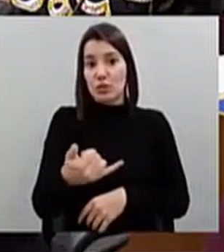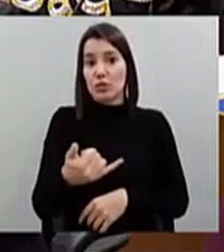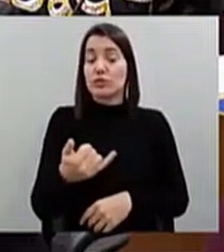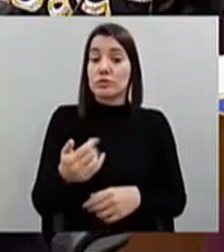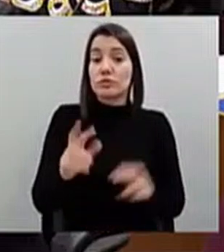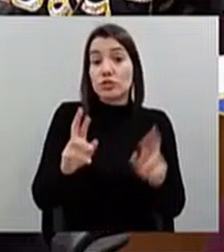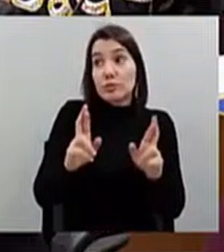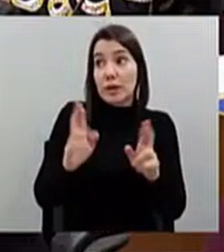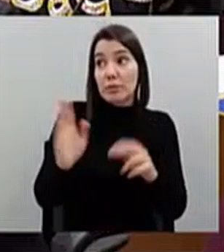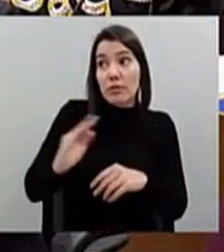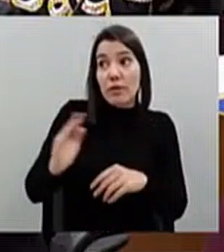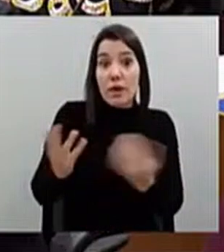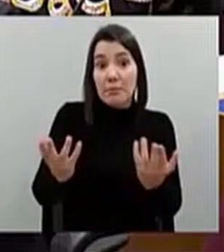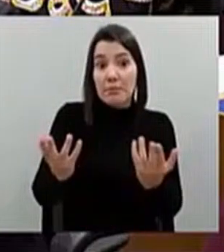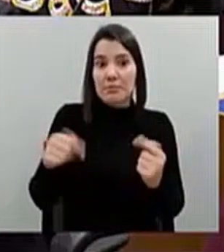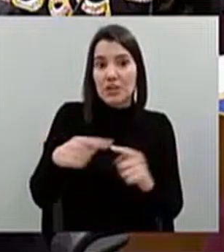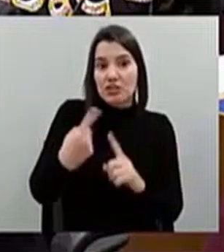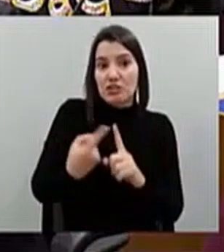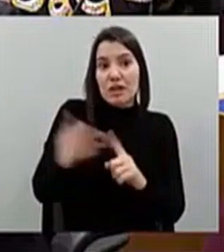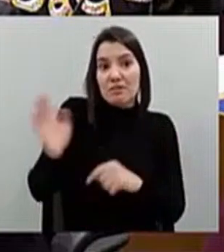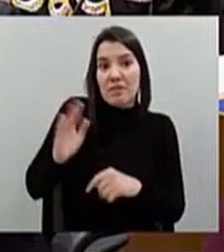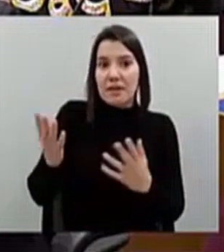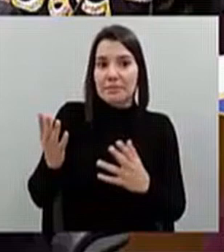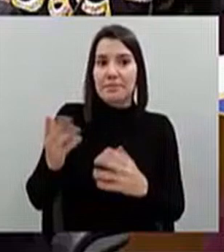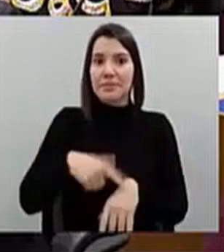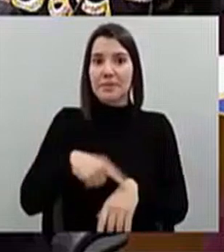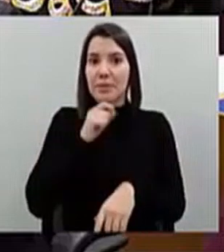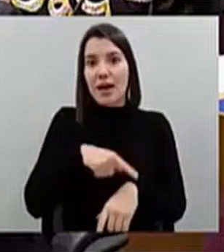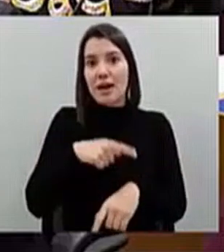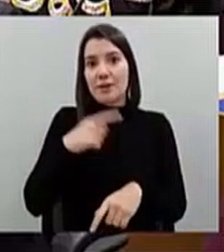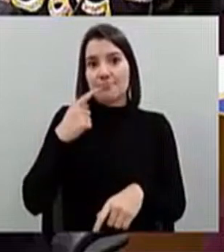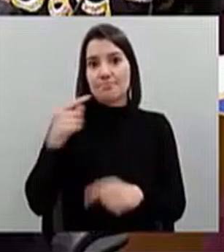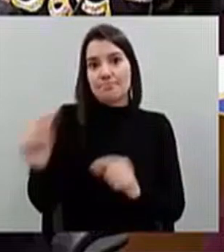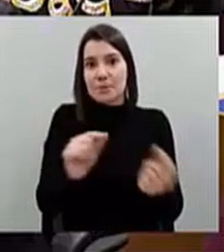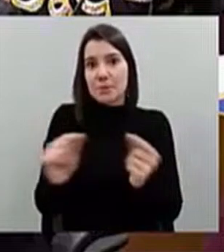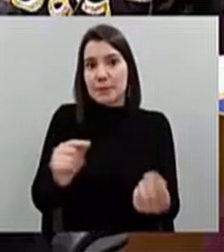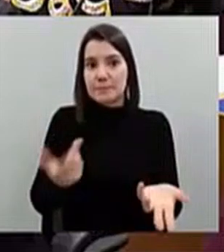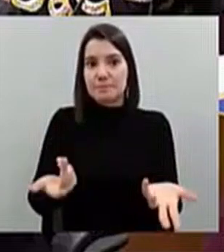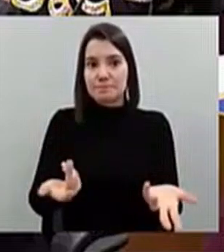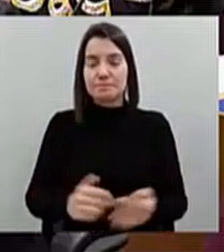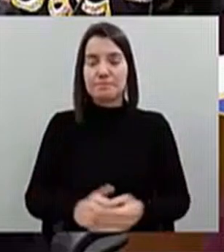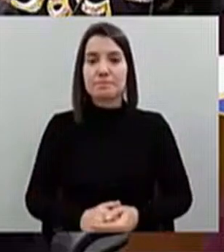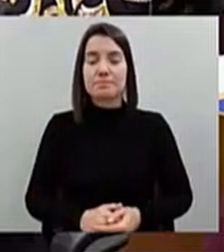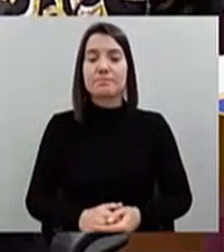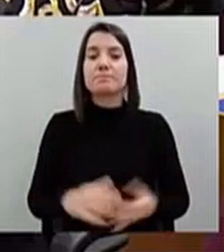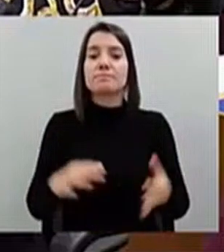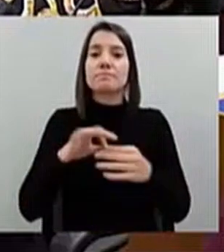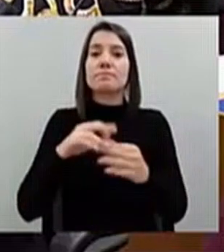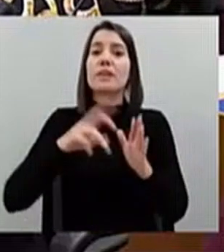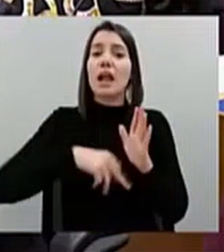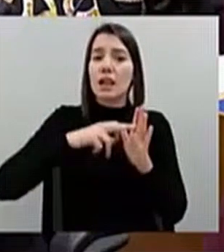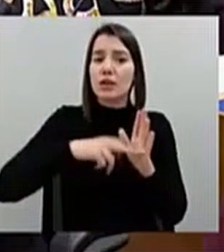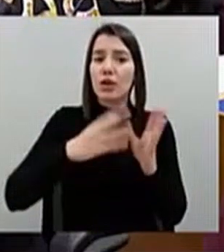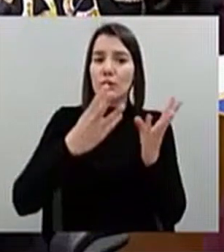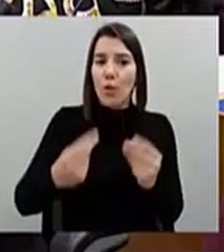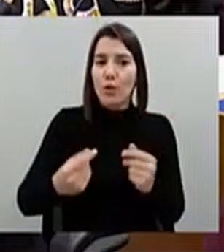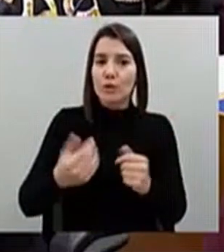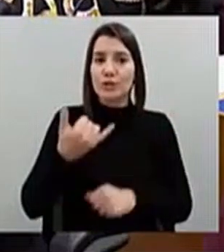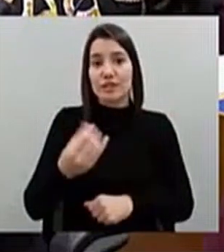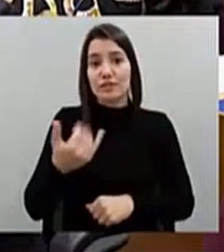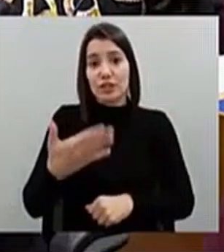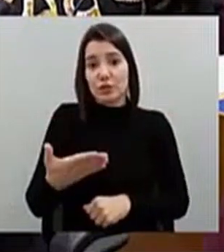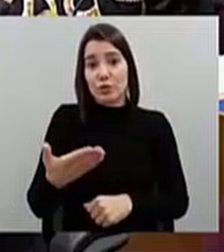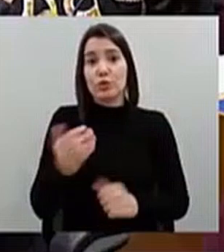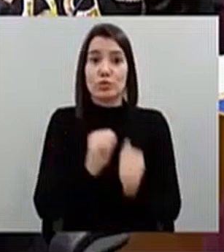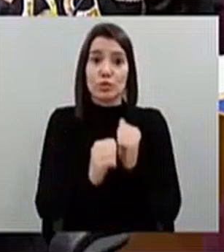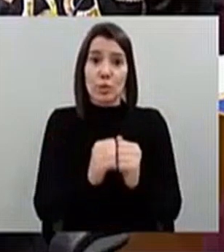vierem no decorrer deste ano, em tempo útil de serem discutidos. Quanto ao relatório e contas de 2021, outro dos documentos que está em